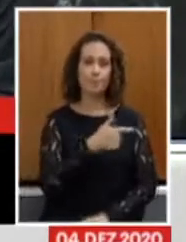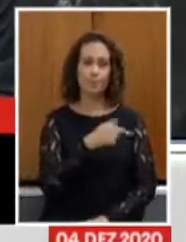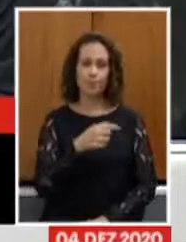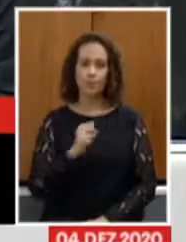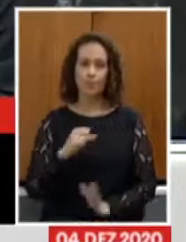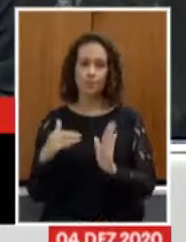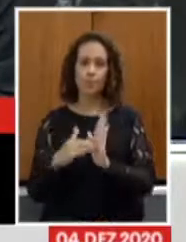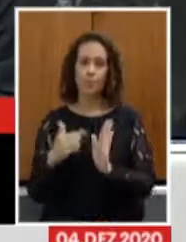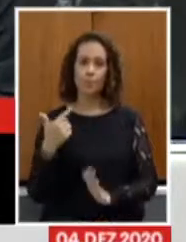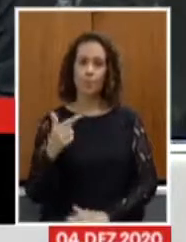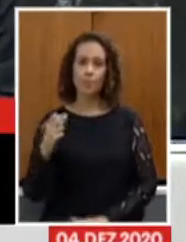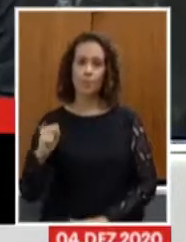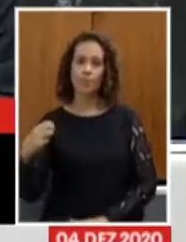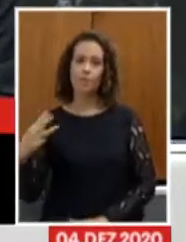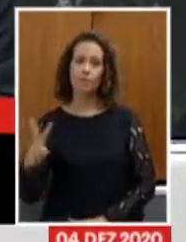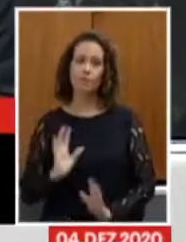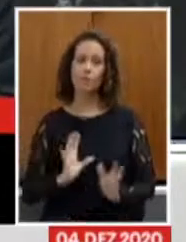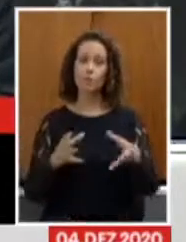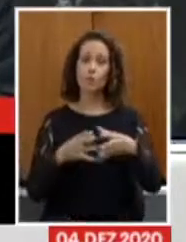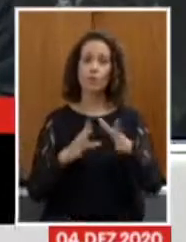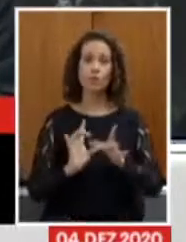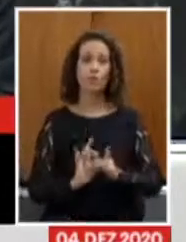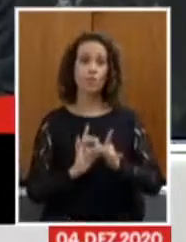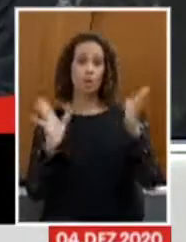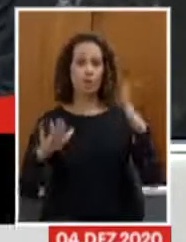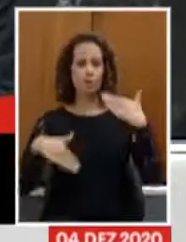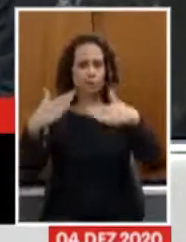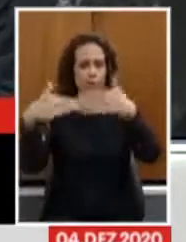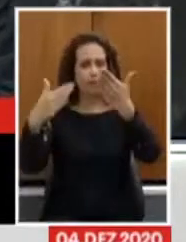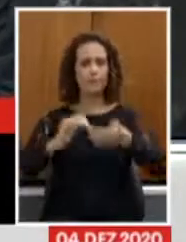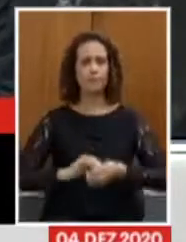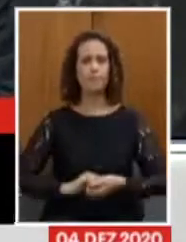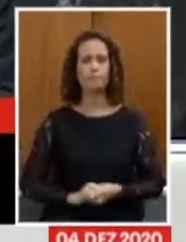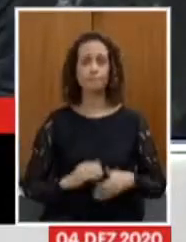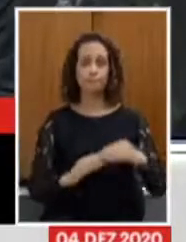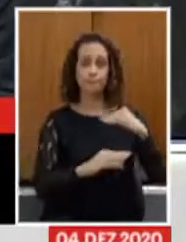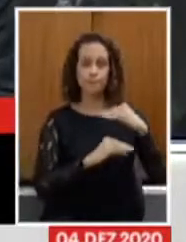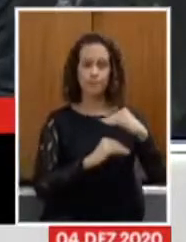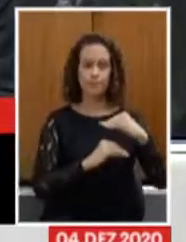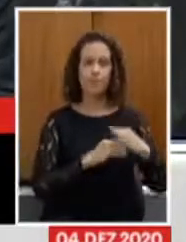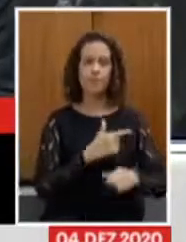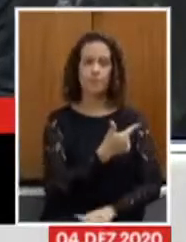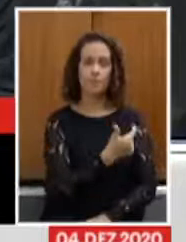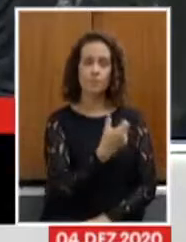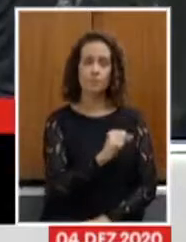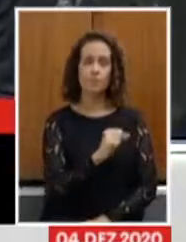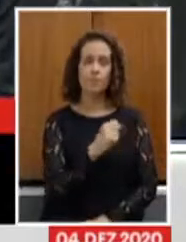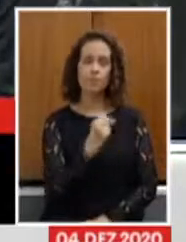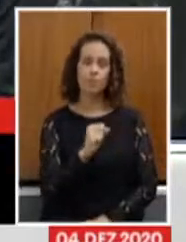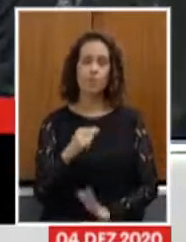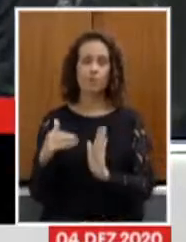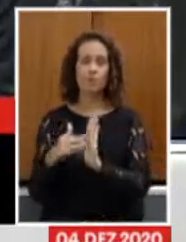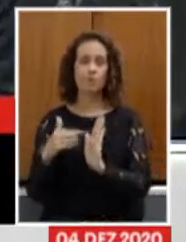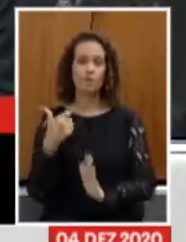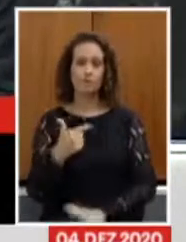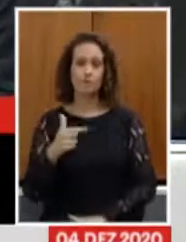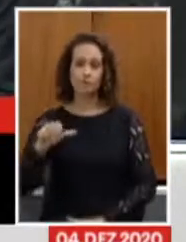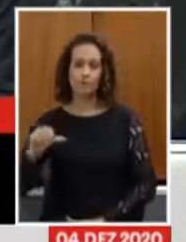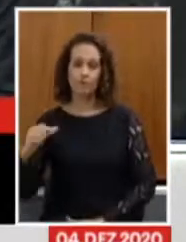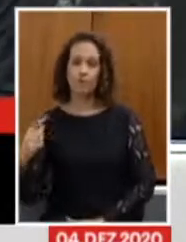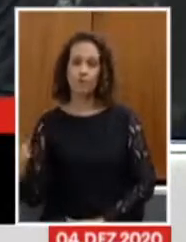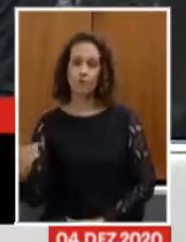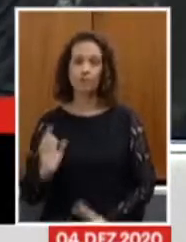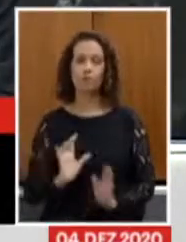a 283 do Bloco Liberdade e Progresso. Com as emendas números 288 a 291